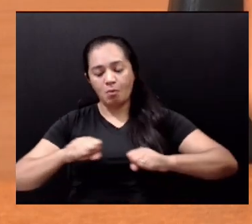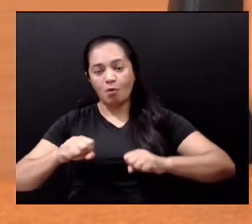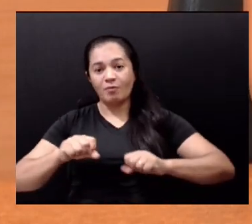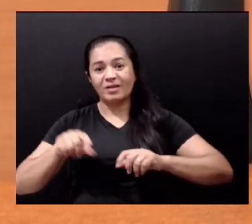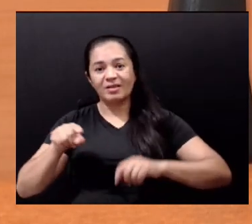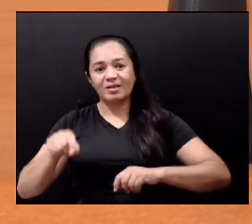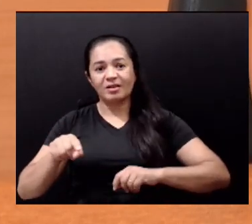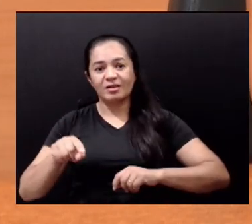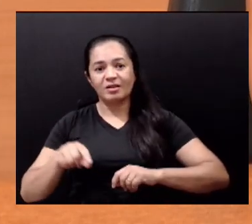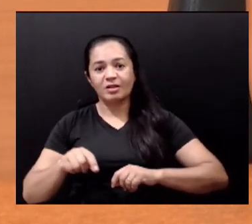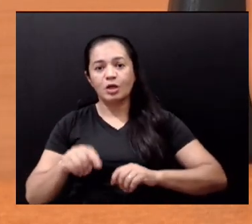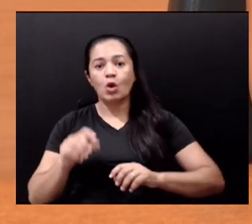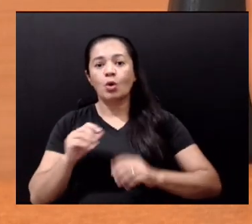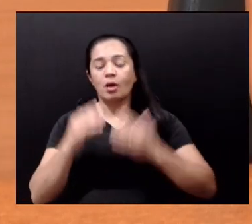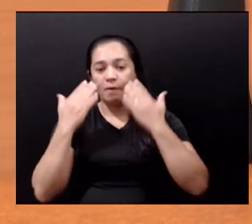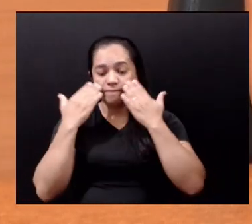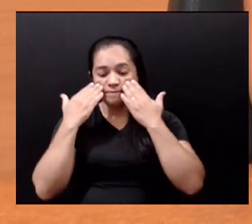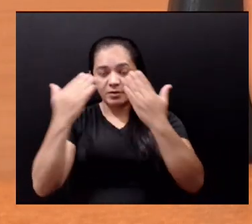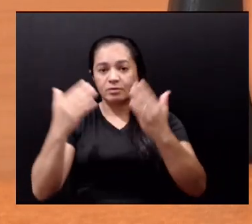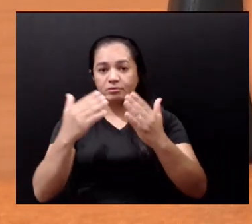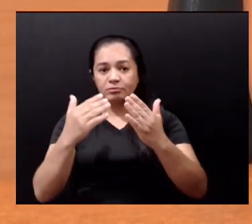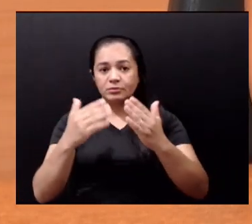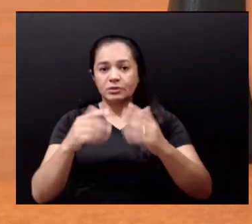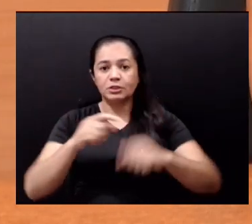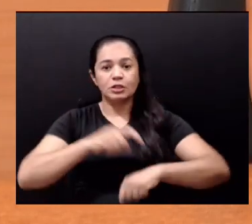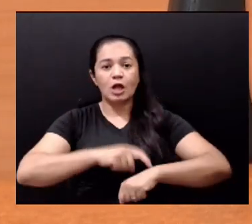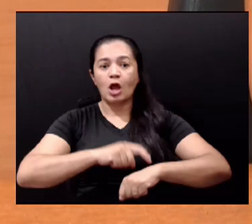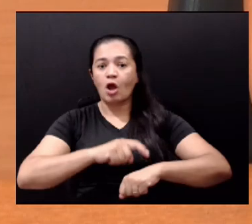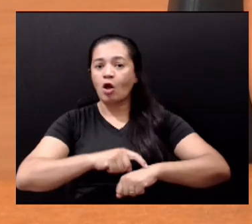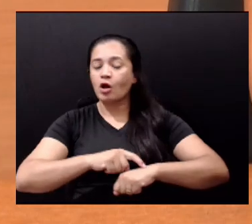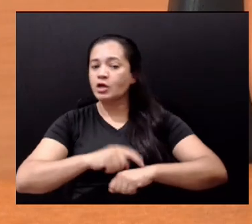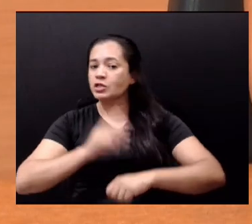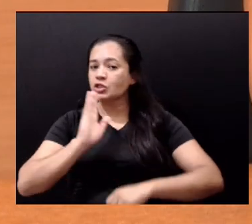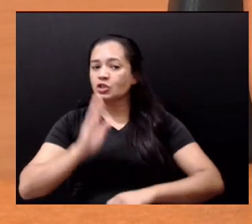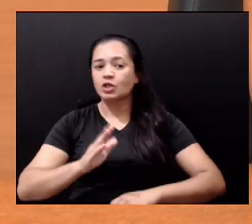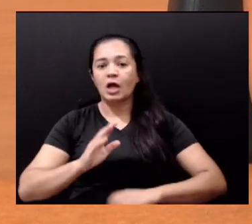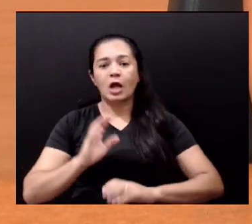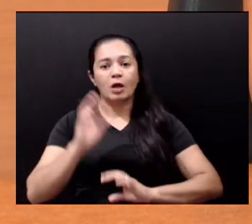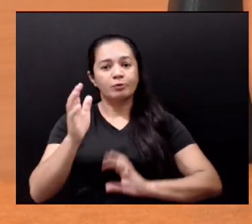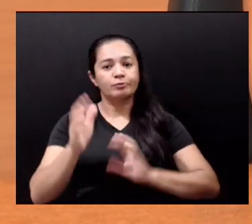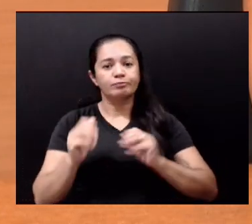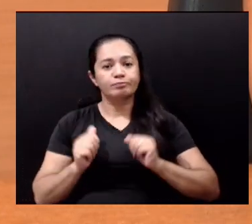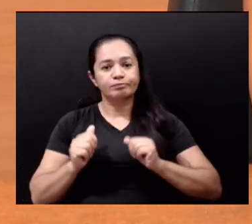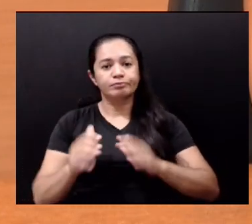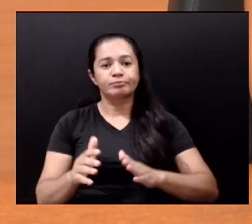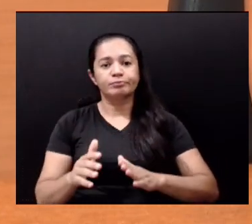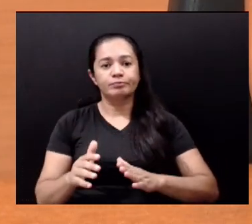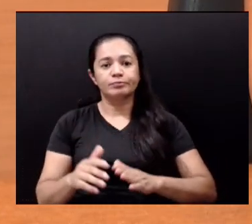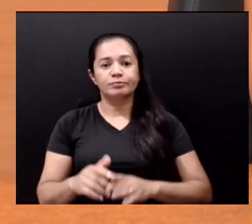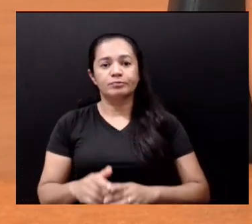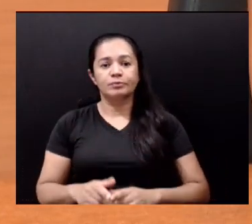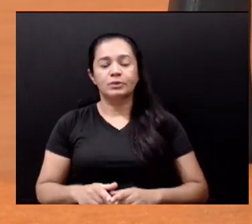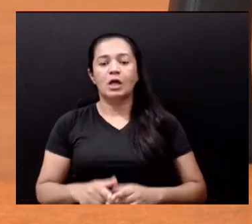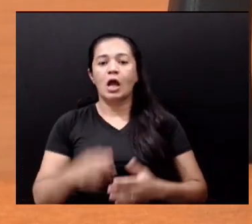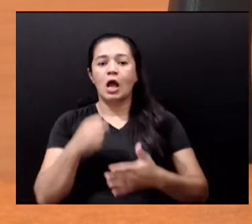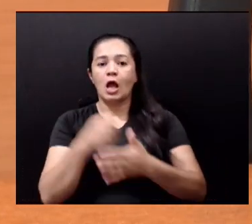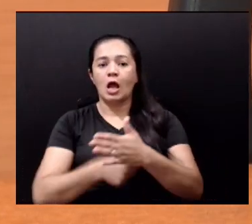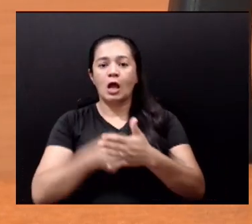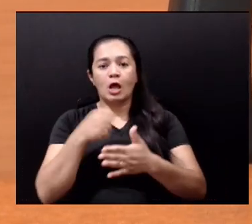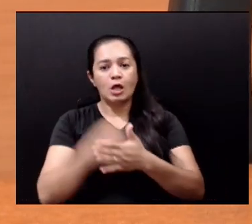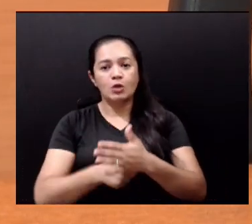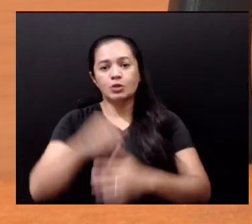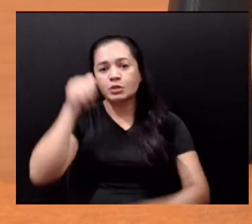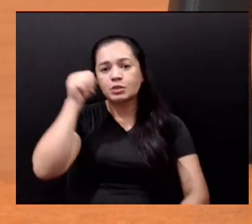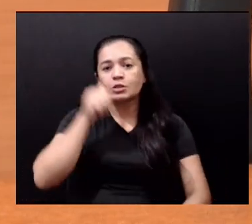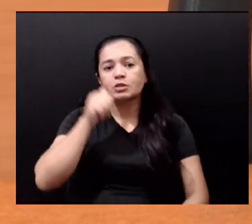linha de frente, em muitos momentos foi a linha de frente e tem sido a linha de frente. Quero saudar aqui a luta das mulheres, né,